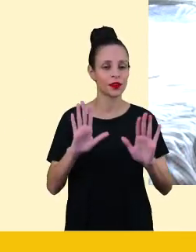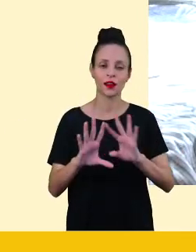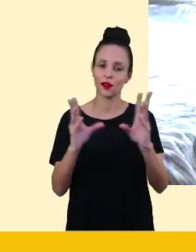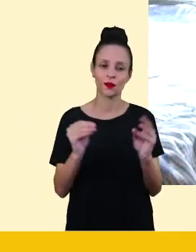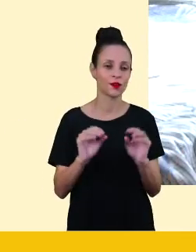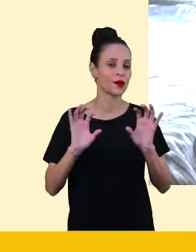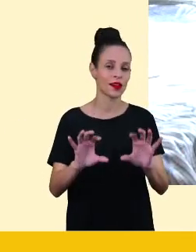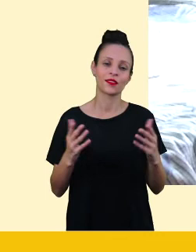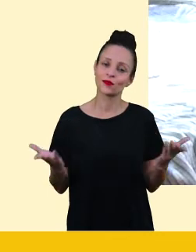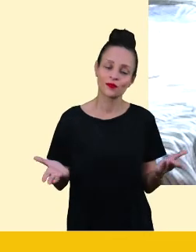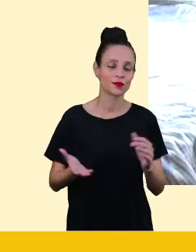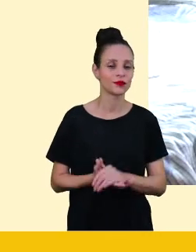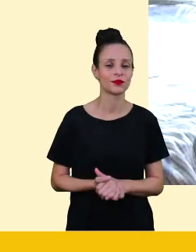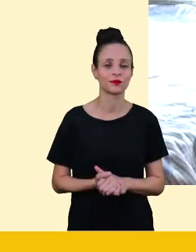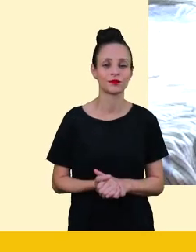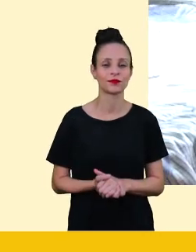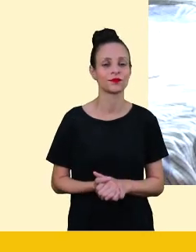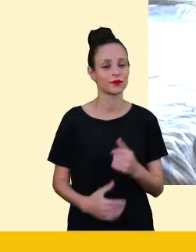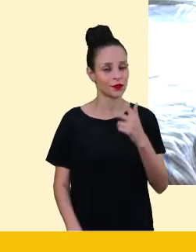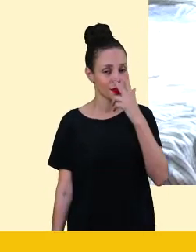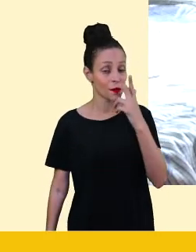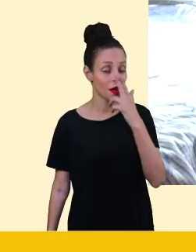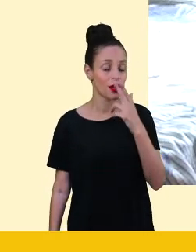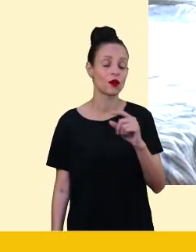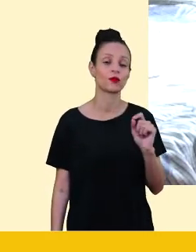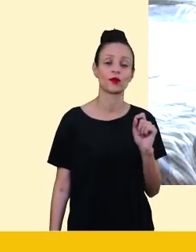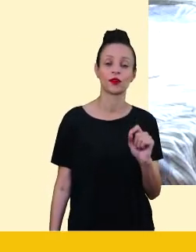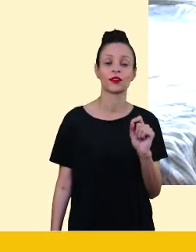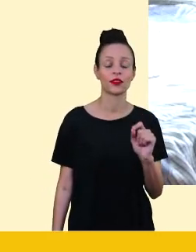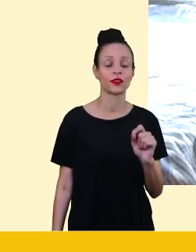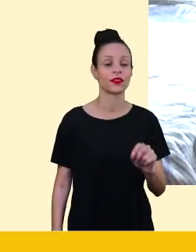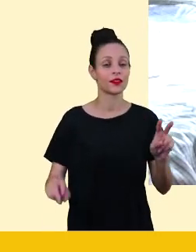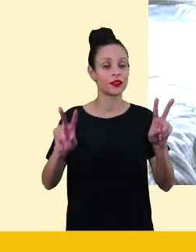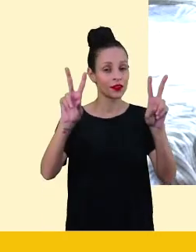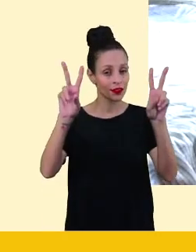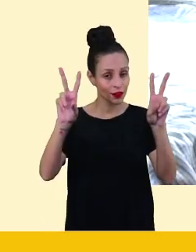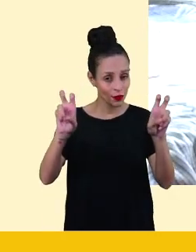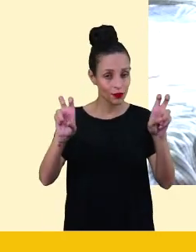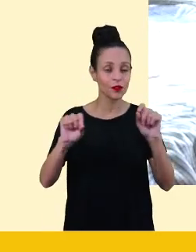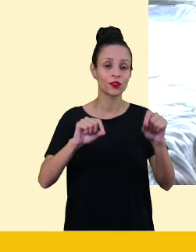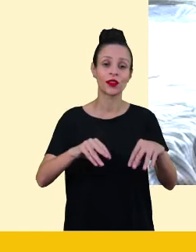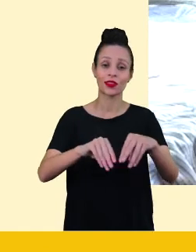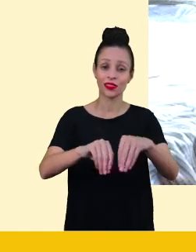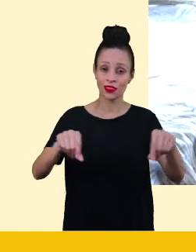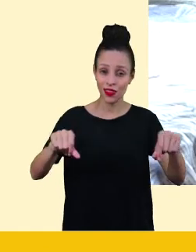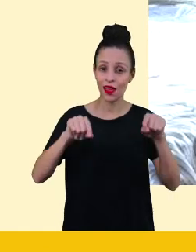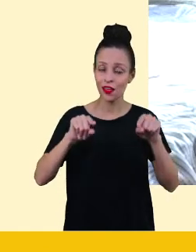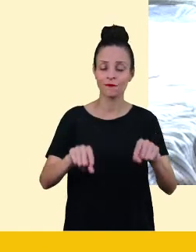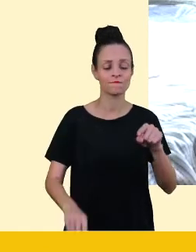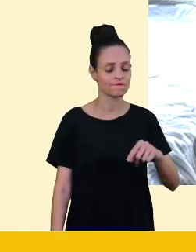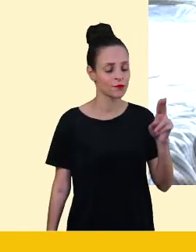Mas acho que é isso. Eu acho que a questão da terra é uma questão muito